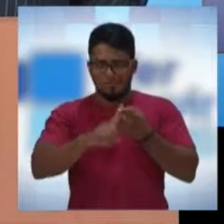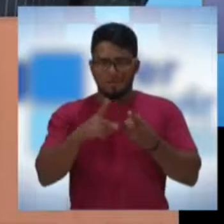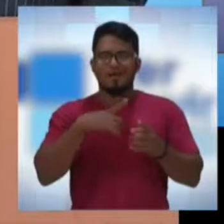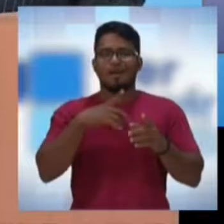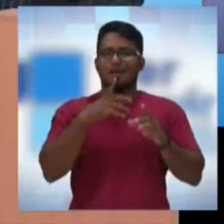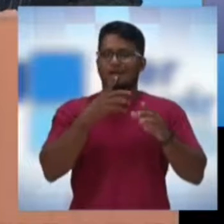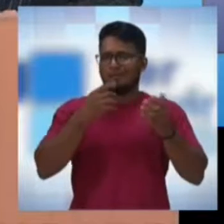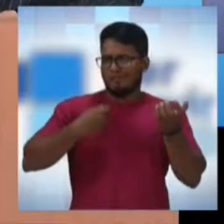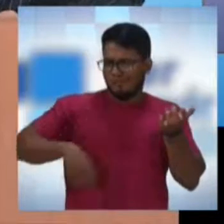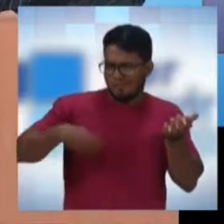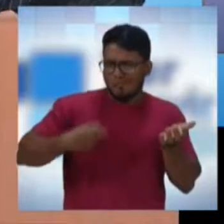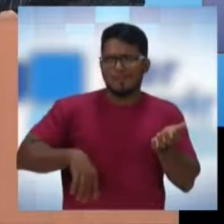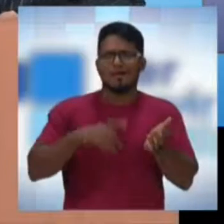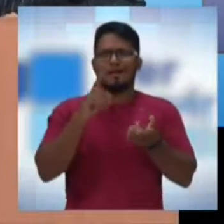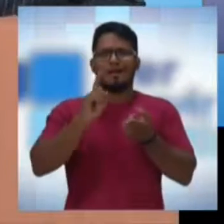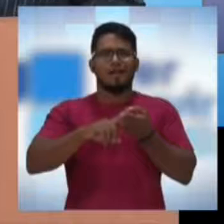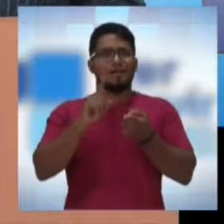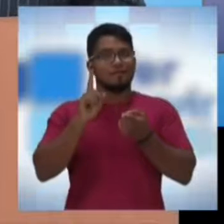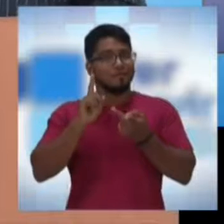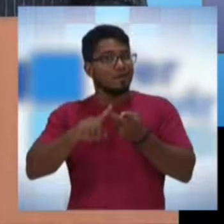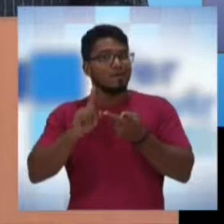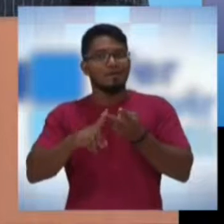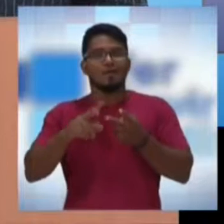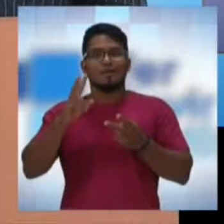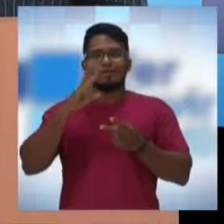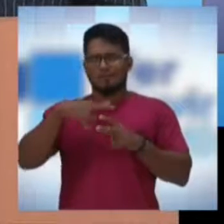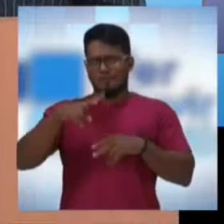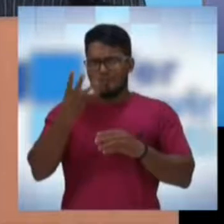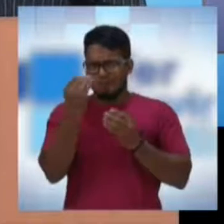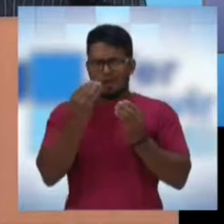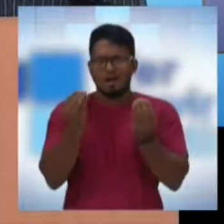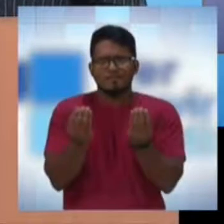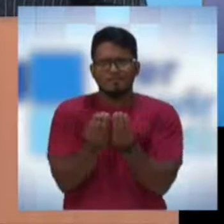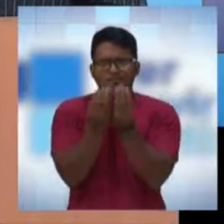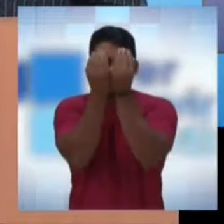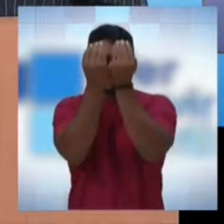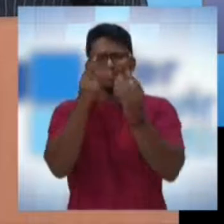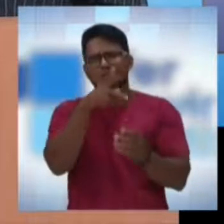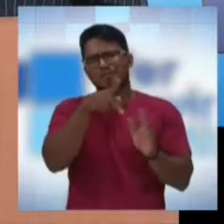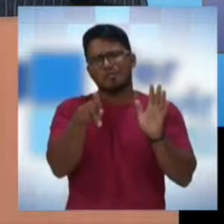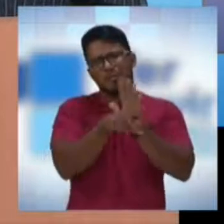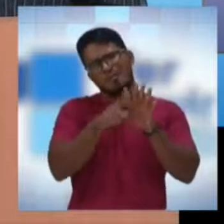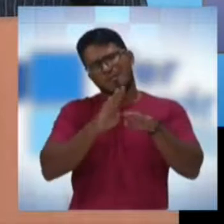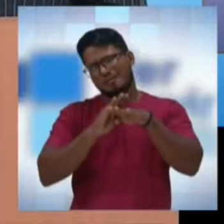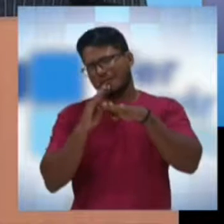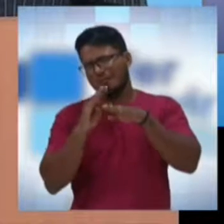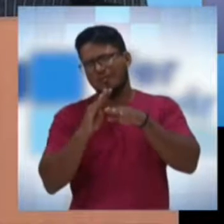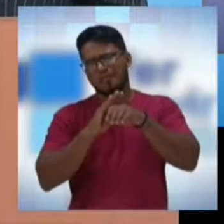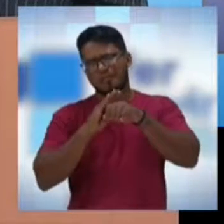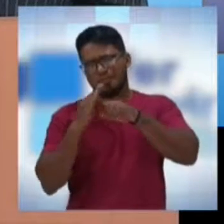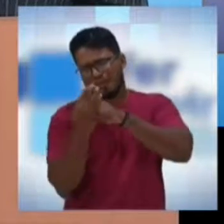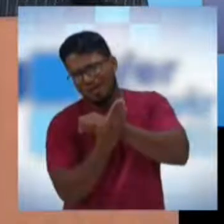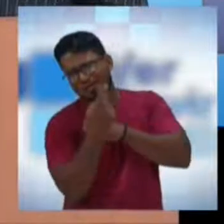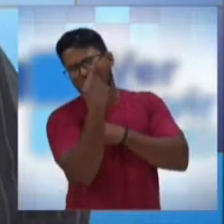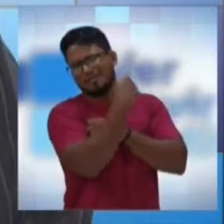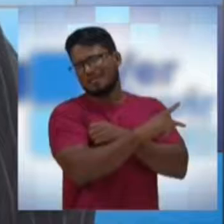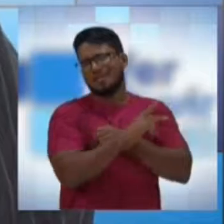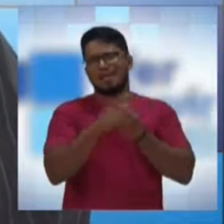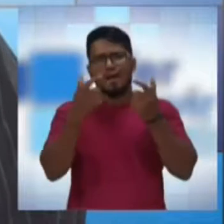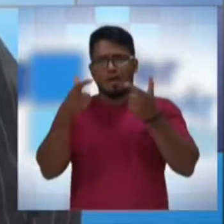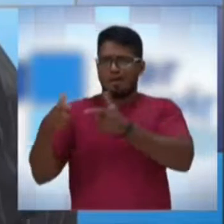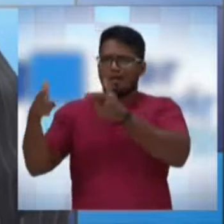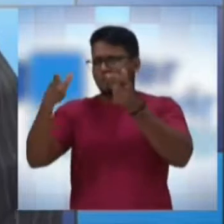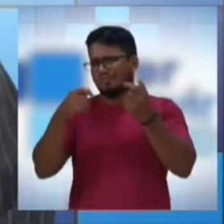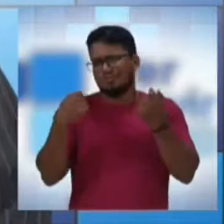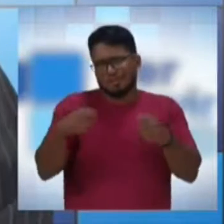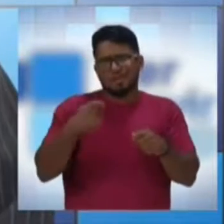bastante e acompanha muito as missas, né? Do seu bairro e aonde precisar, né, Francisca? Bom dia.